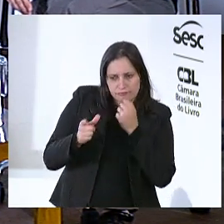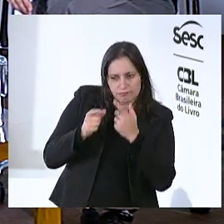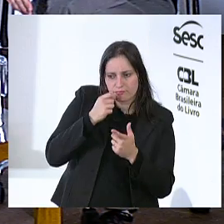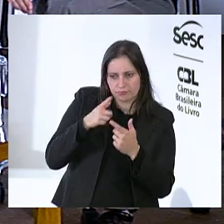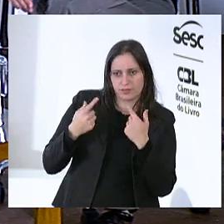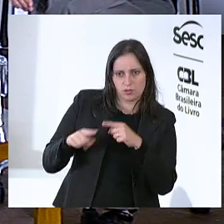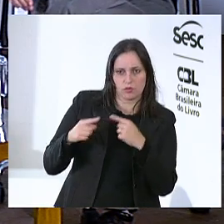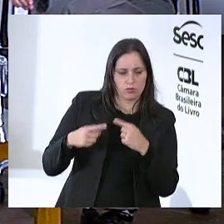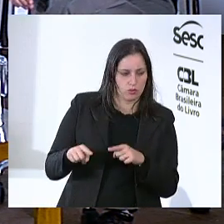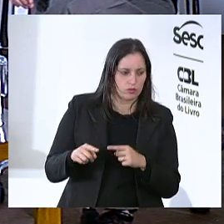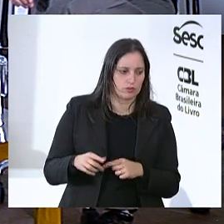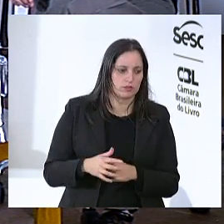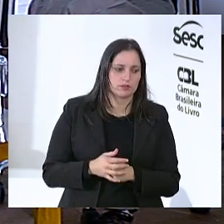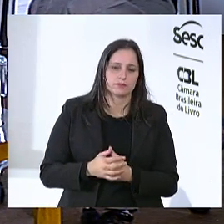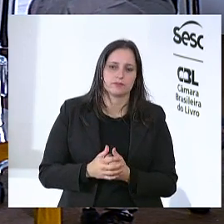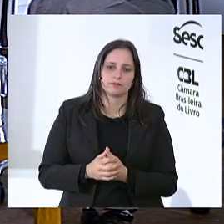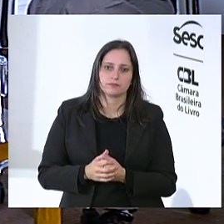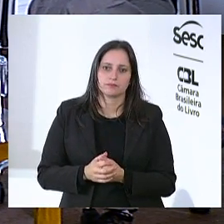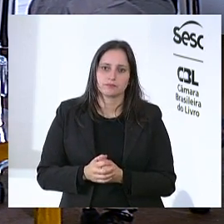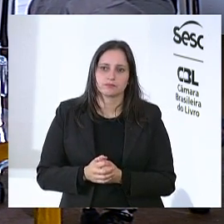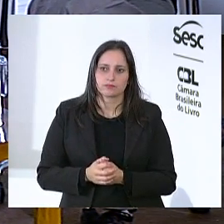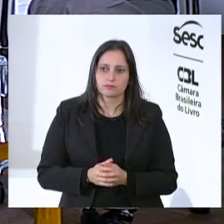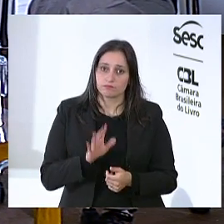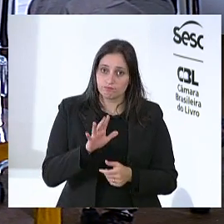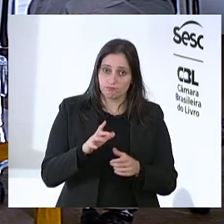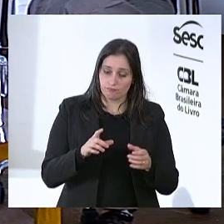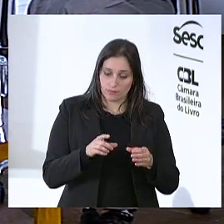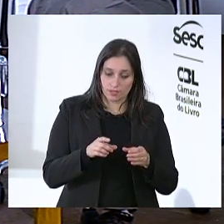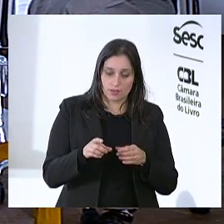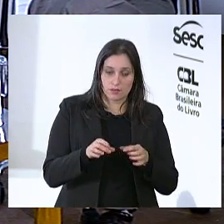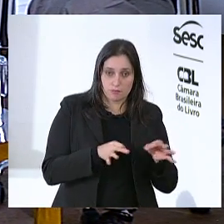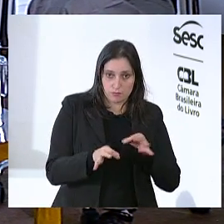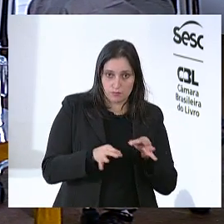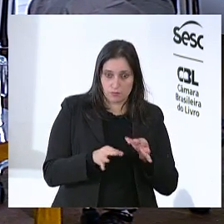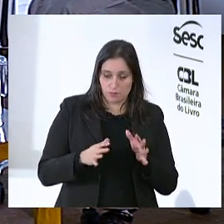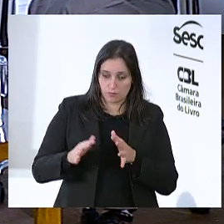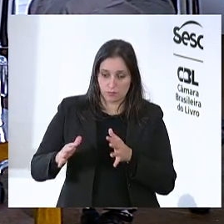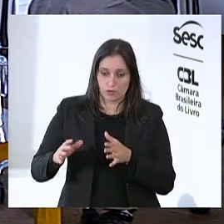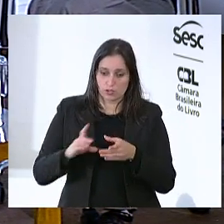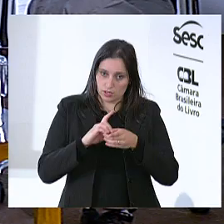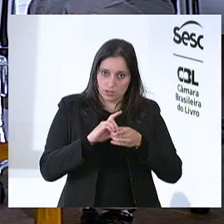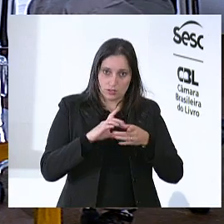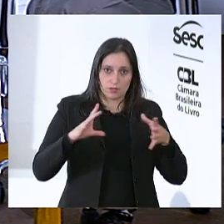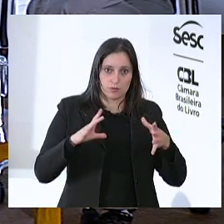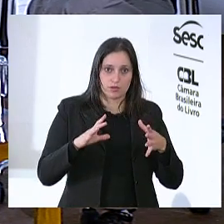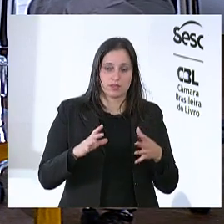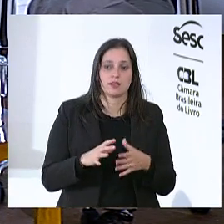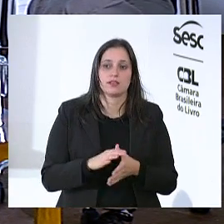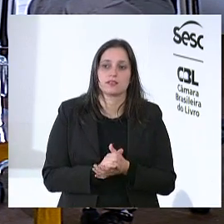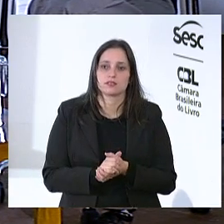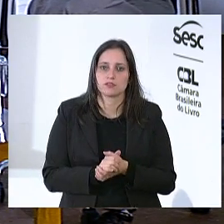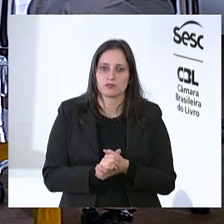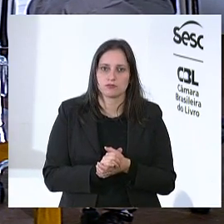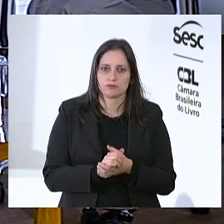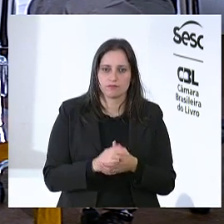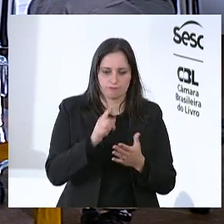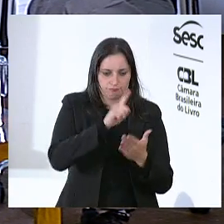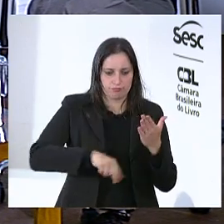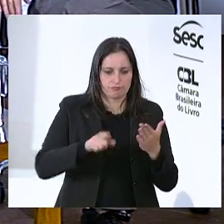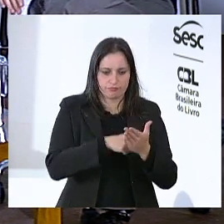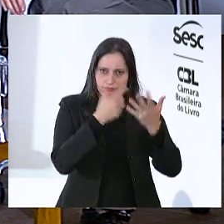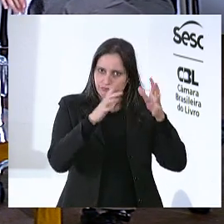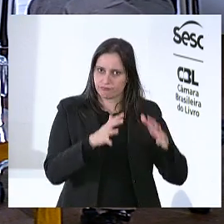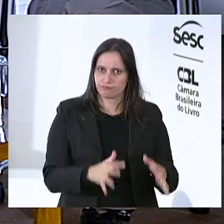processos, né? Mas, de qualquer forma, era um projeto democrático que foi derrubado em nome de uma democracia sem povo, vamos dizer